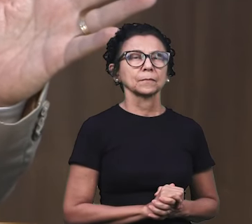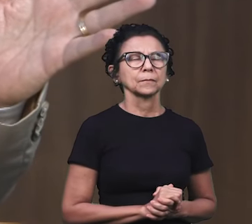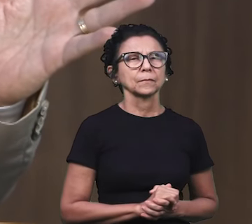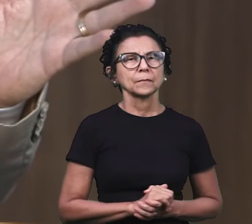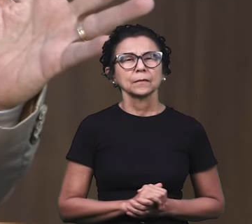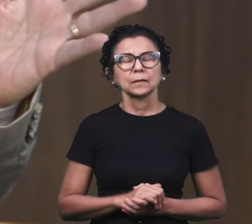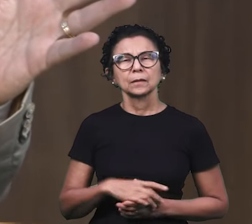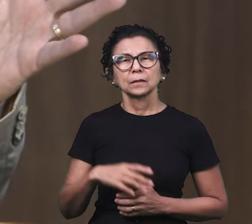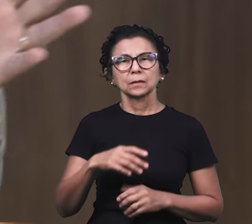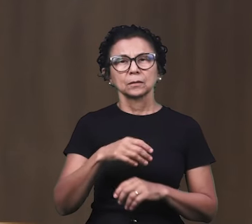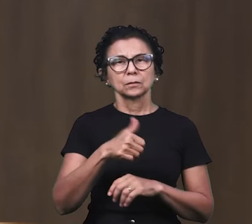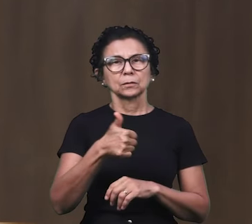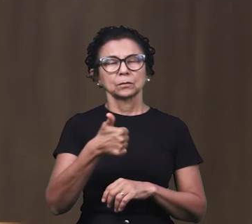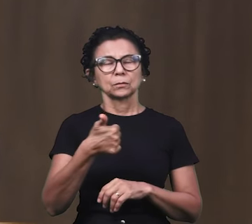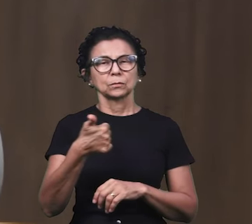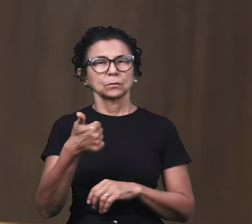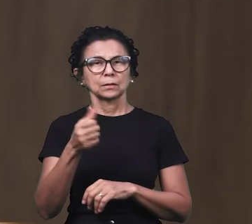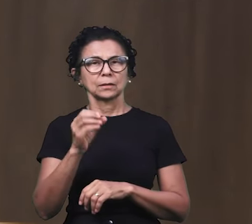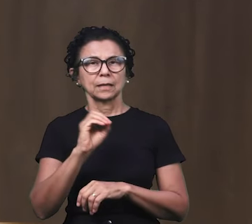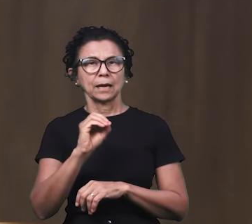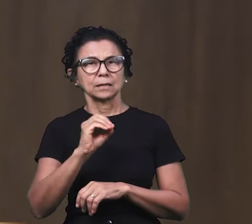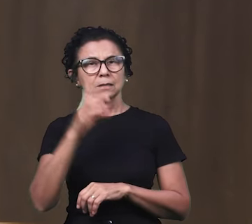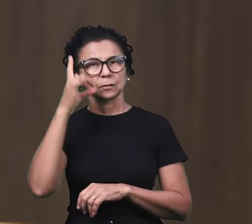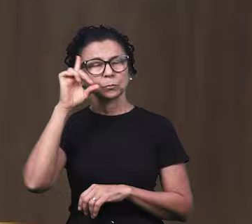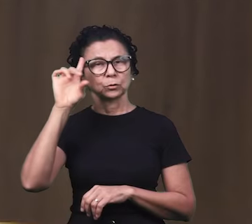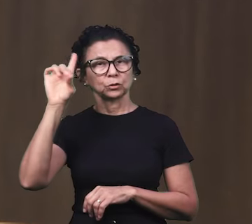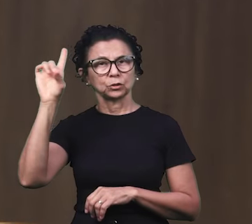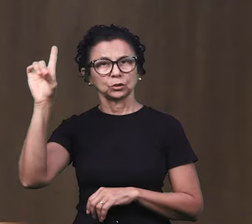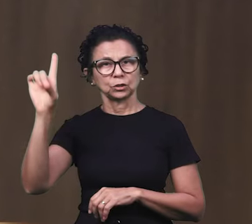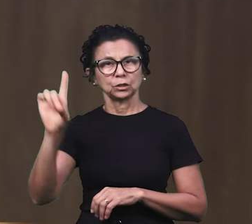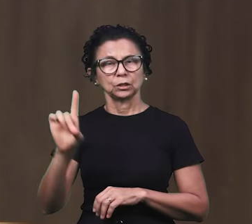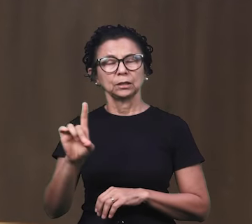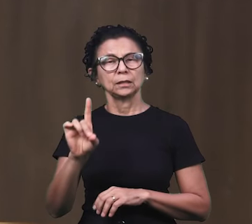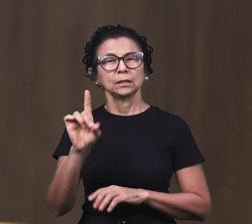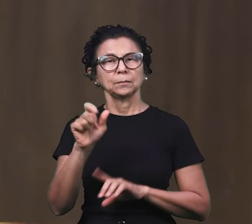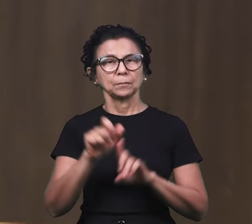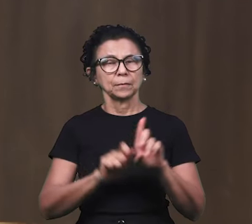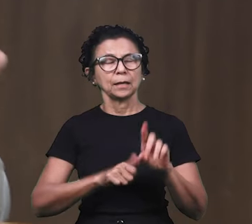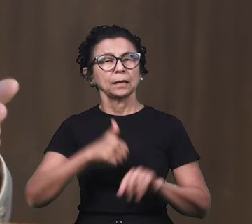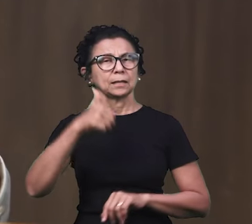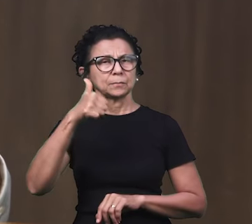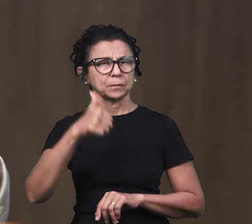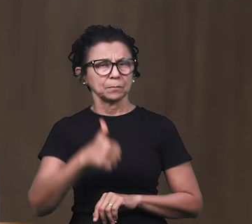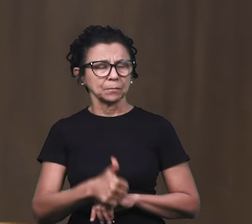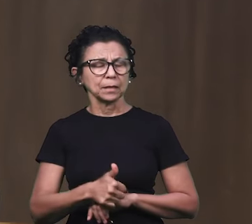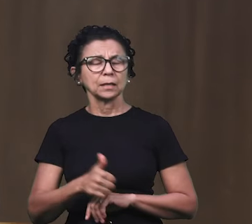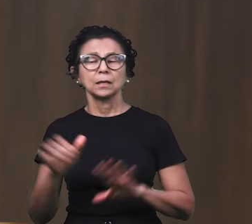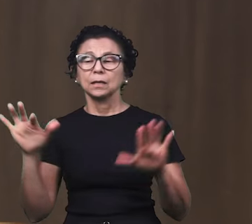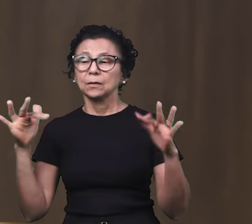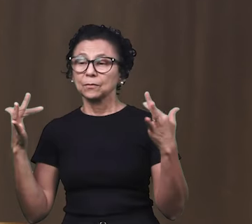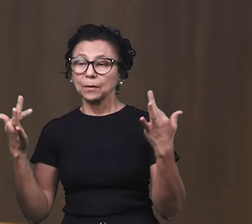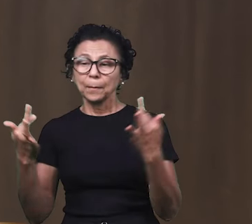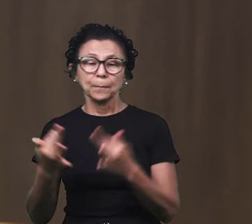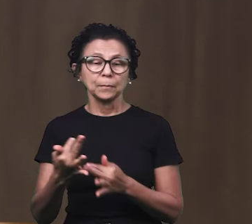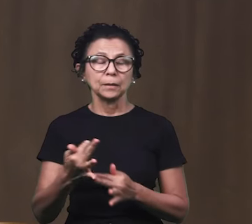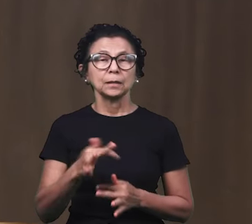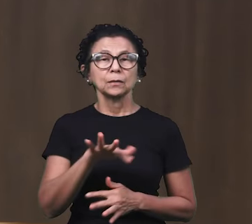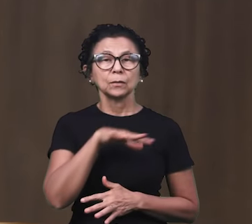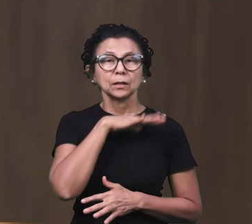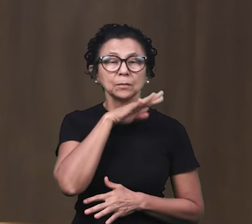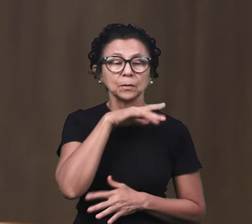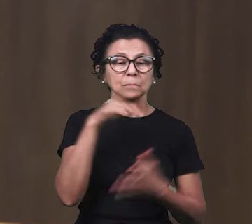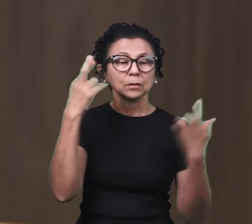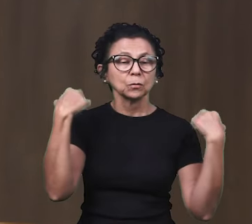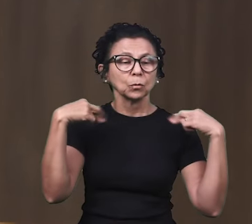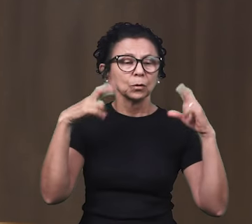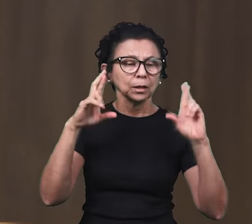10º dia do primeiro mês, cada família já separava o cordeiro de 1 ano, sem mancha, sem mácula, e